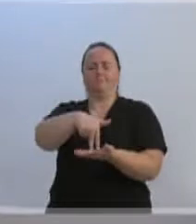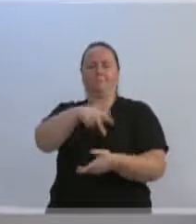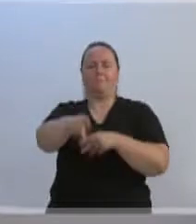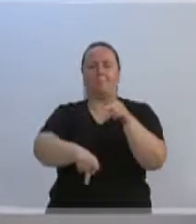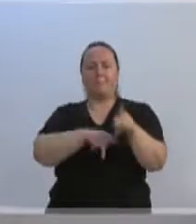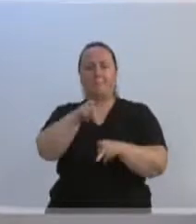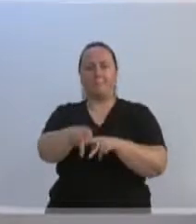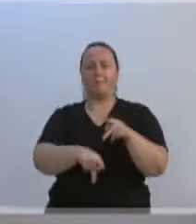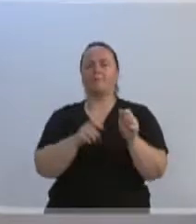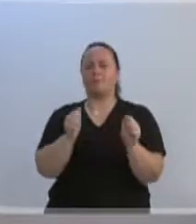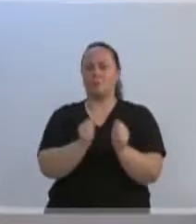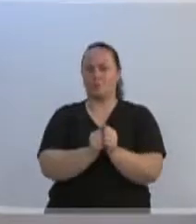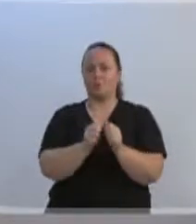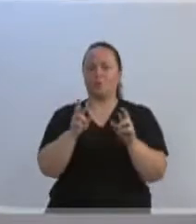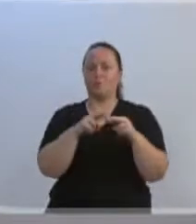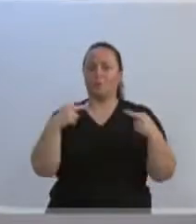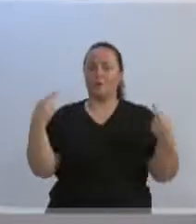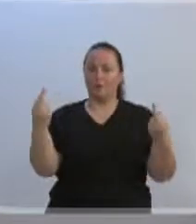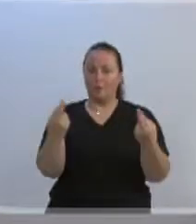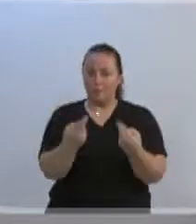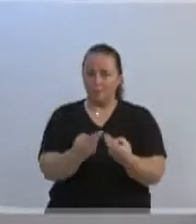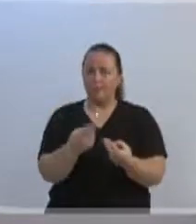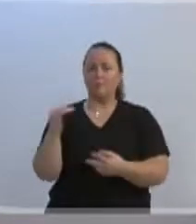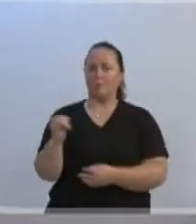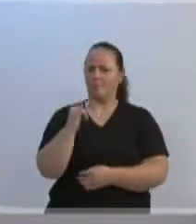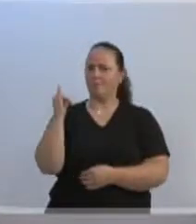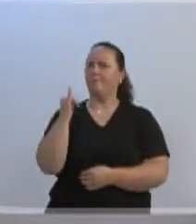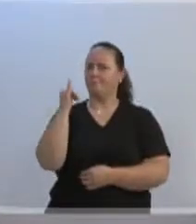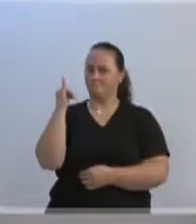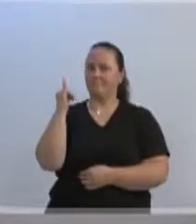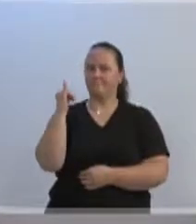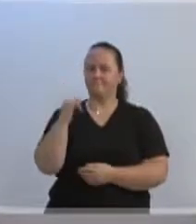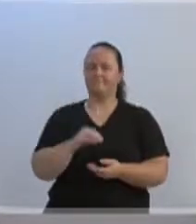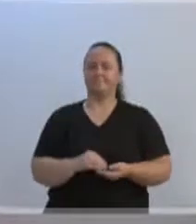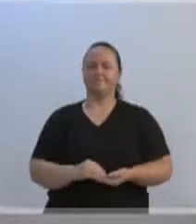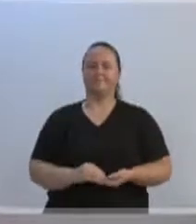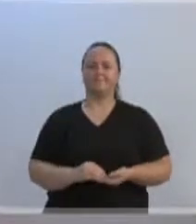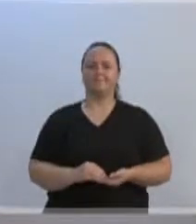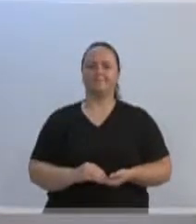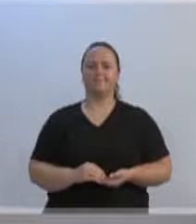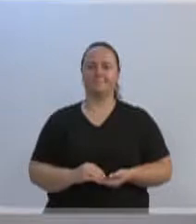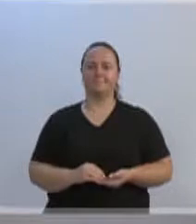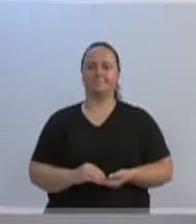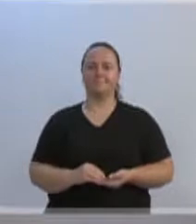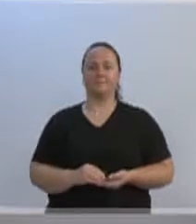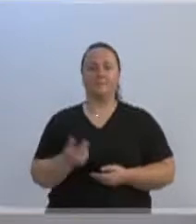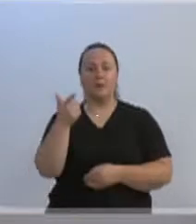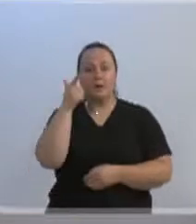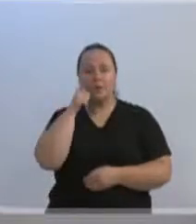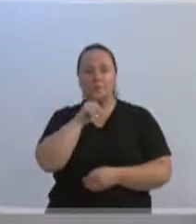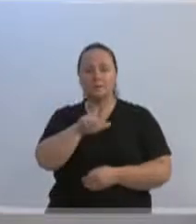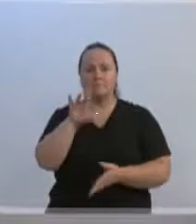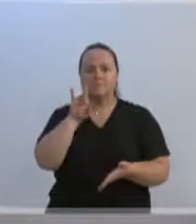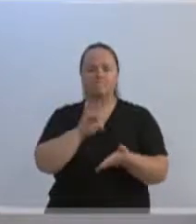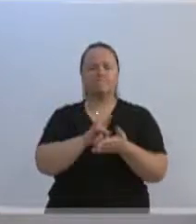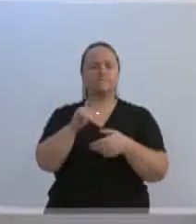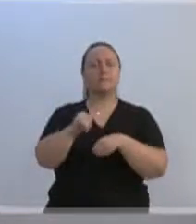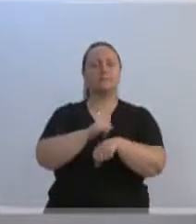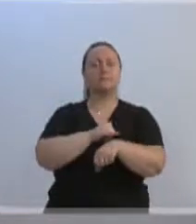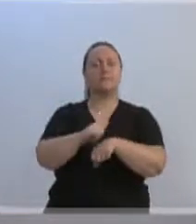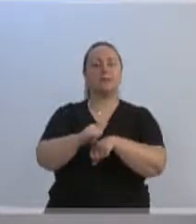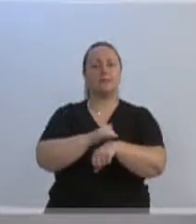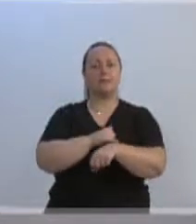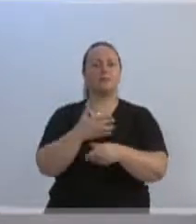para essas reuniões que são importantíssimas e ali nós colocamos uma alternativa qual essa